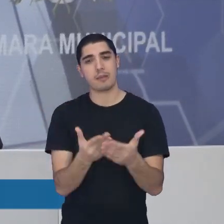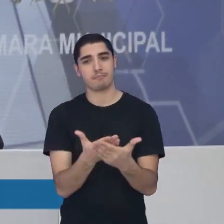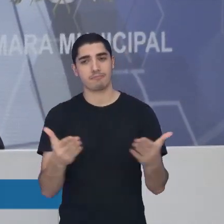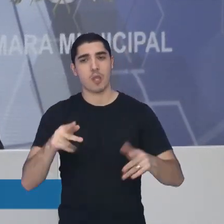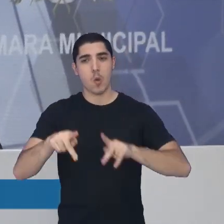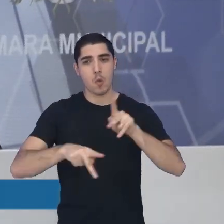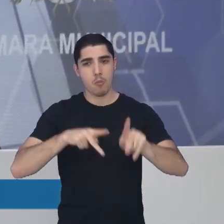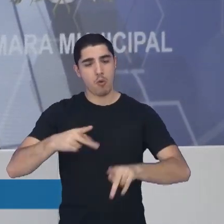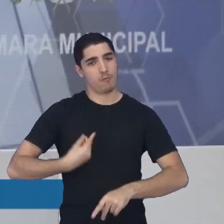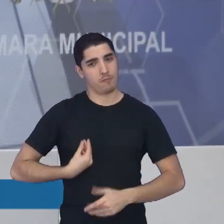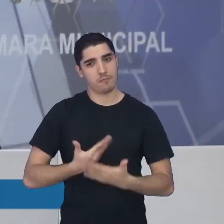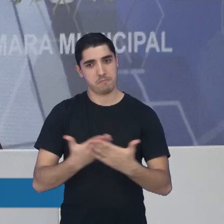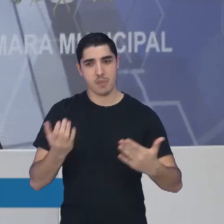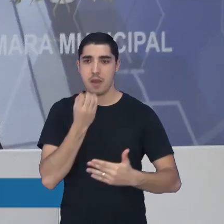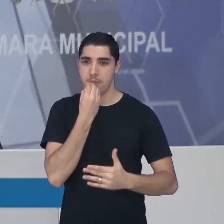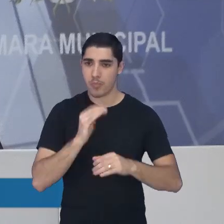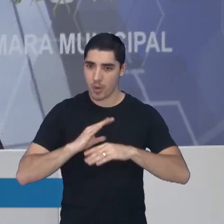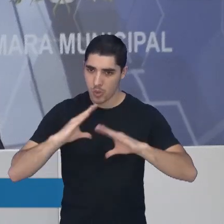boa noite.